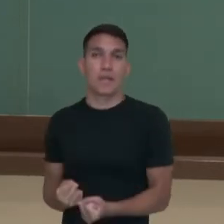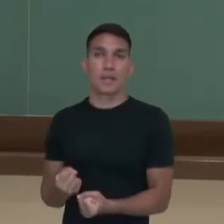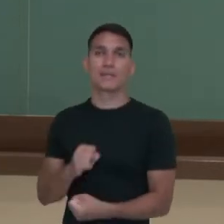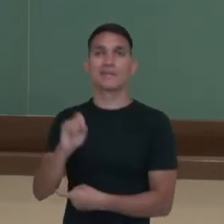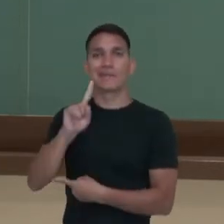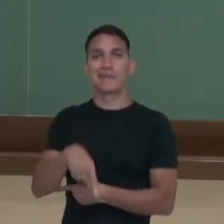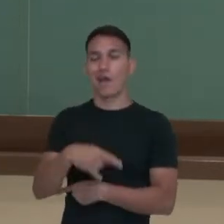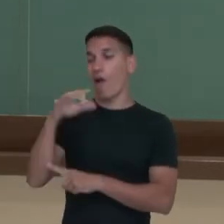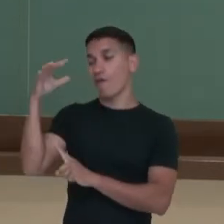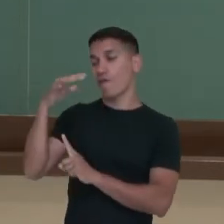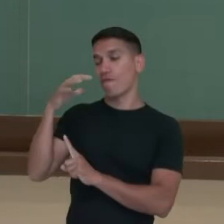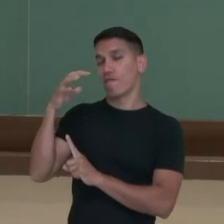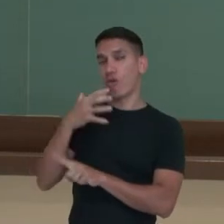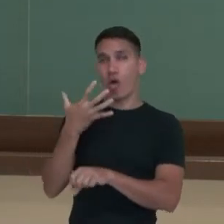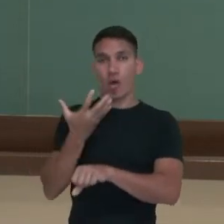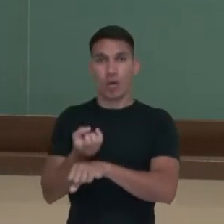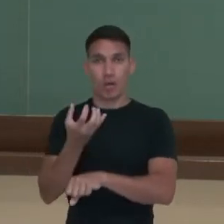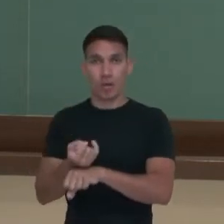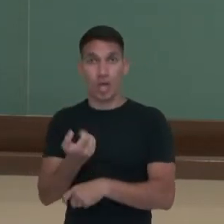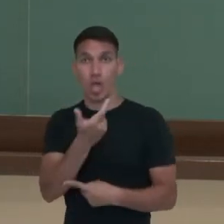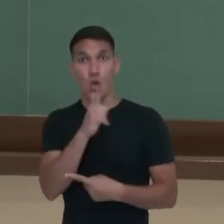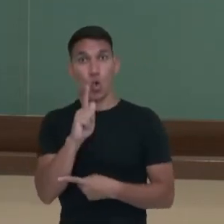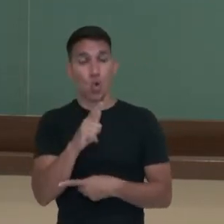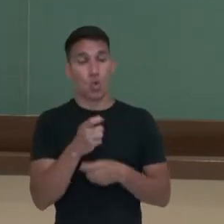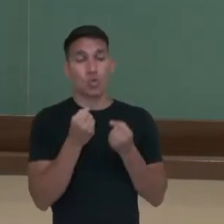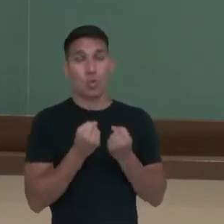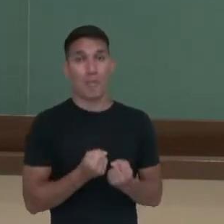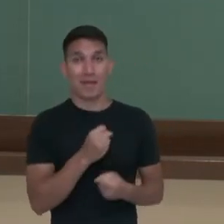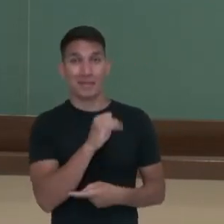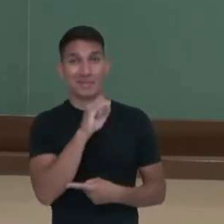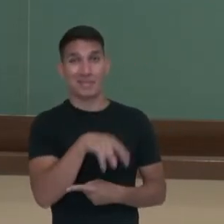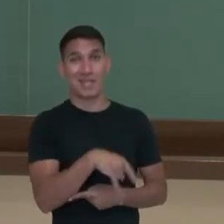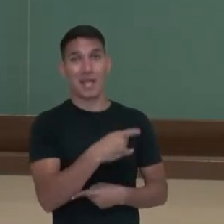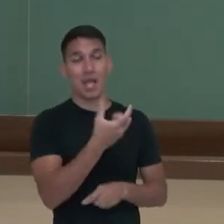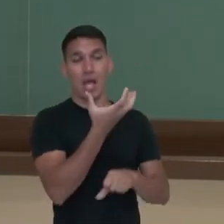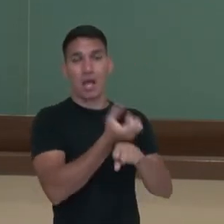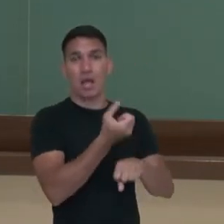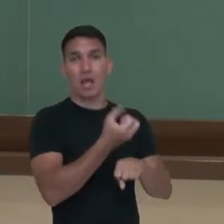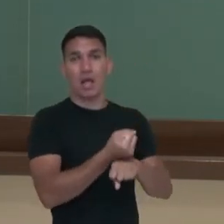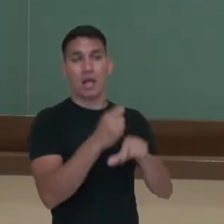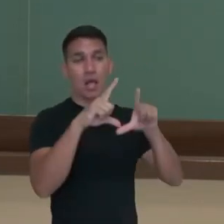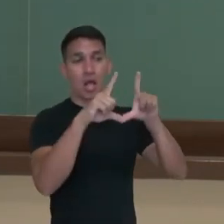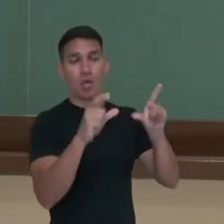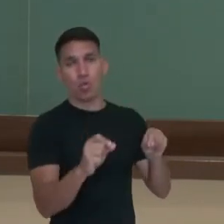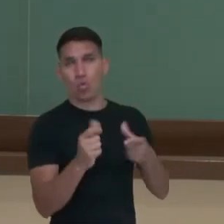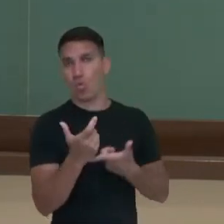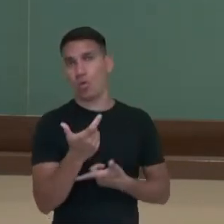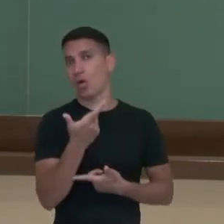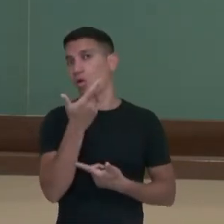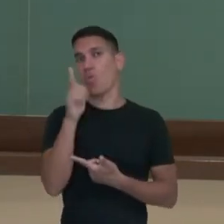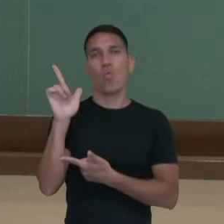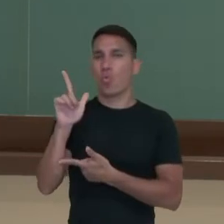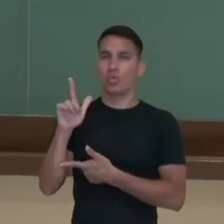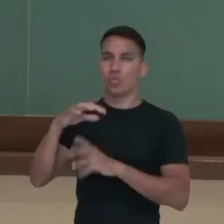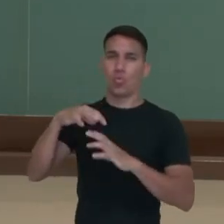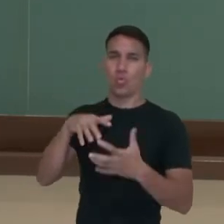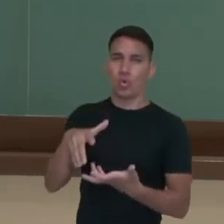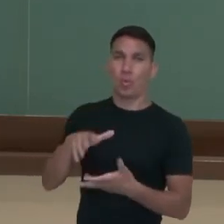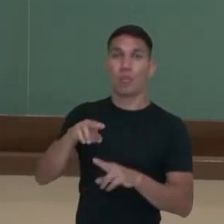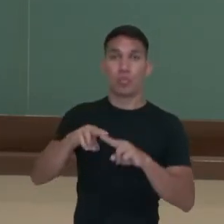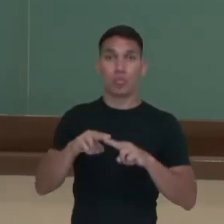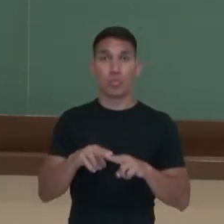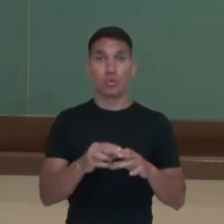pela gravidade da Terra. Teríamos outro peso se influenciados pela gravidade da Lua ou a gravidade de um outro planeta. a